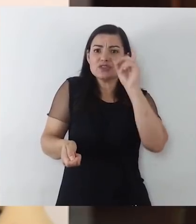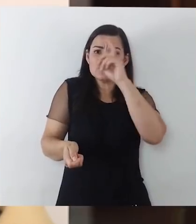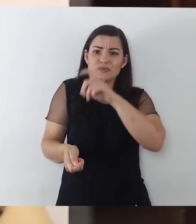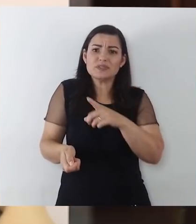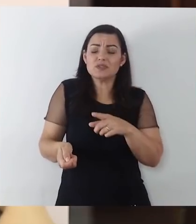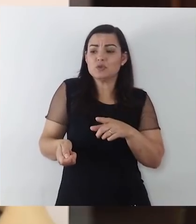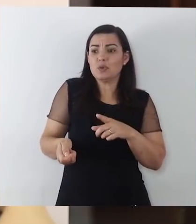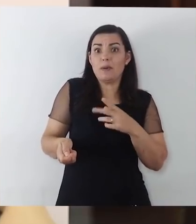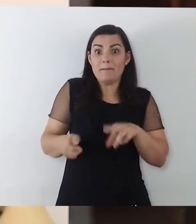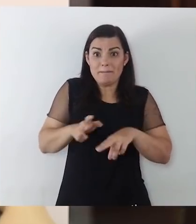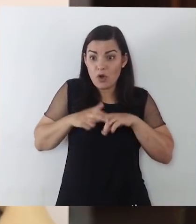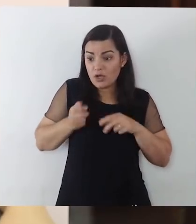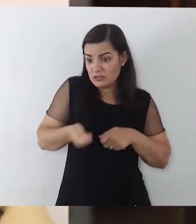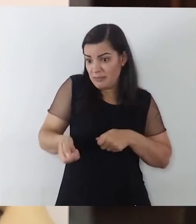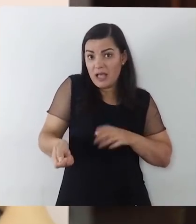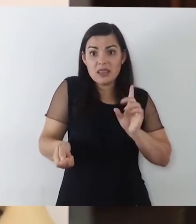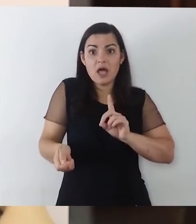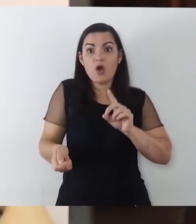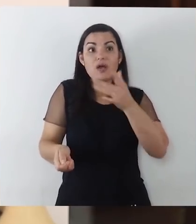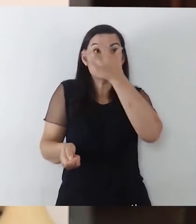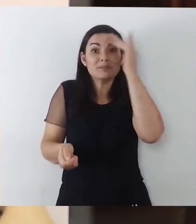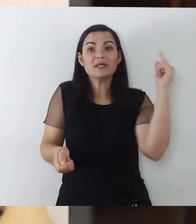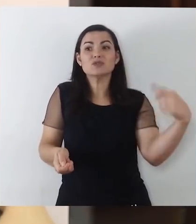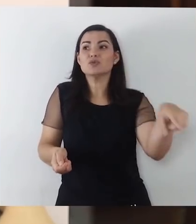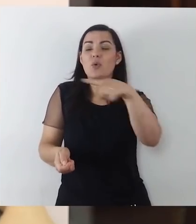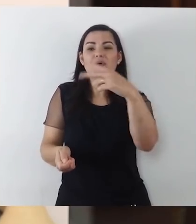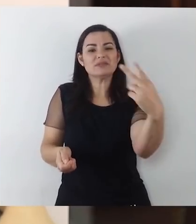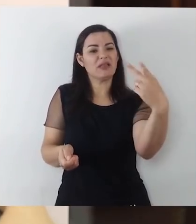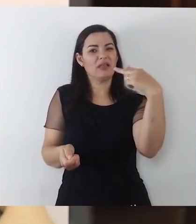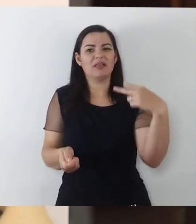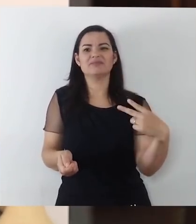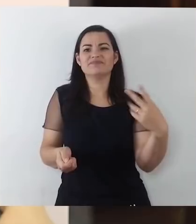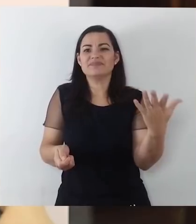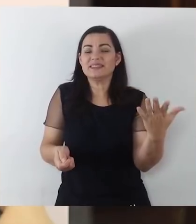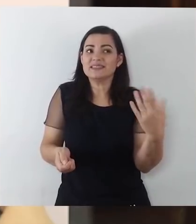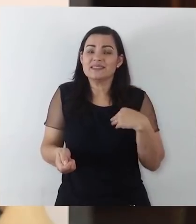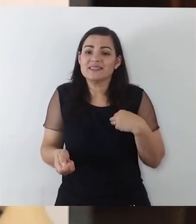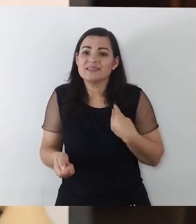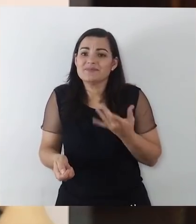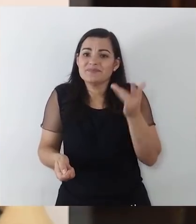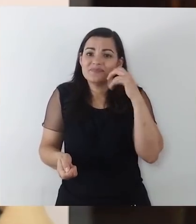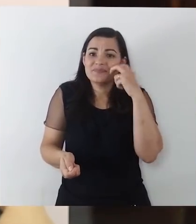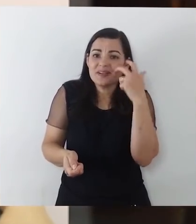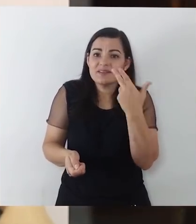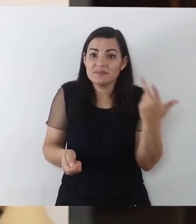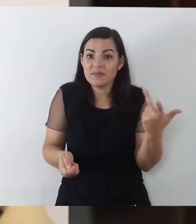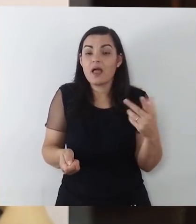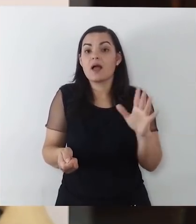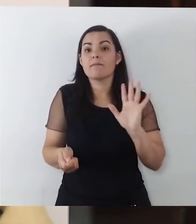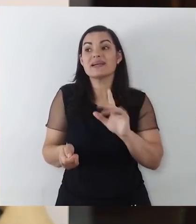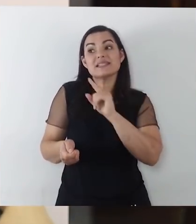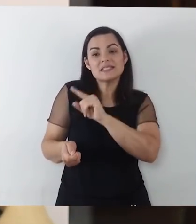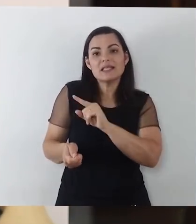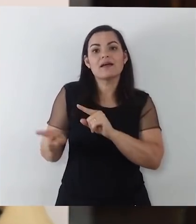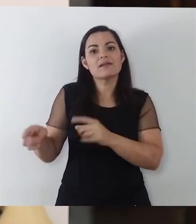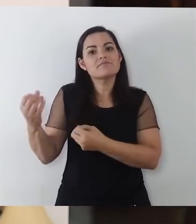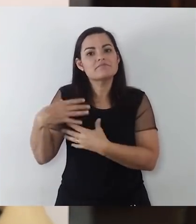que aparecem aí na imagem, cada pontinho representa uma letra. Então, as pessoas que são cegas usam